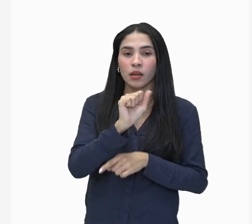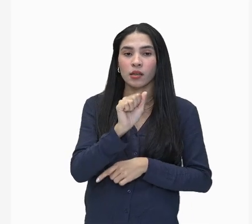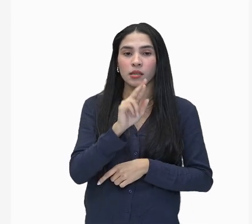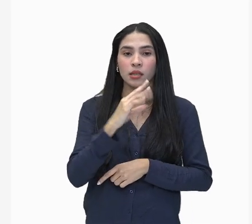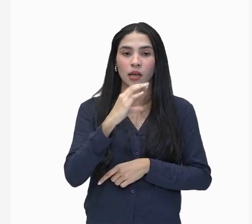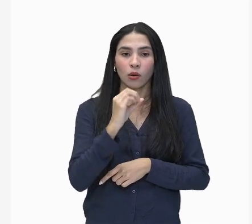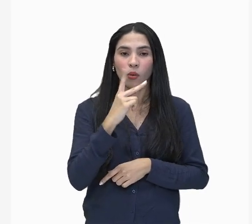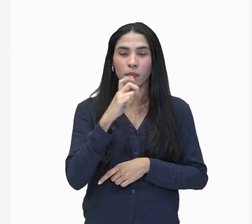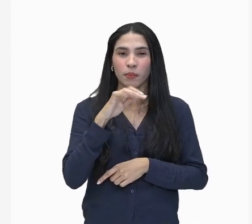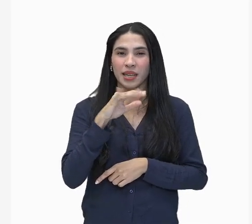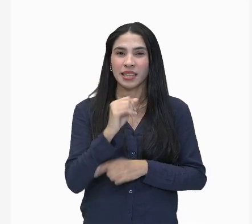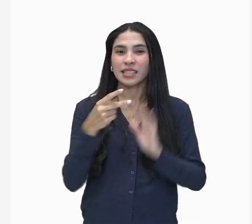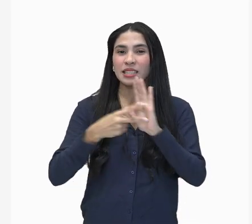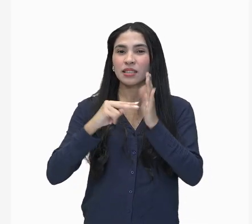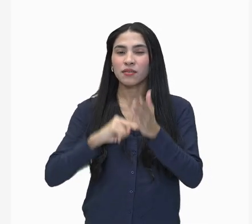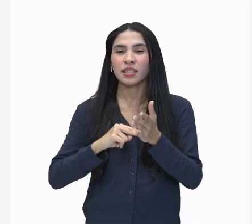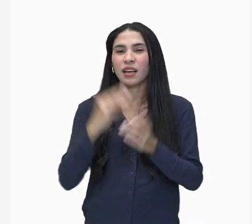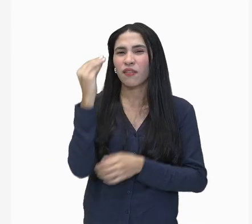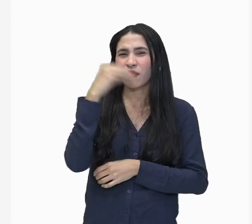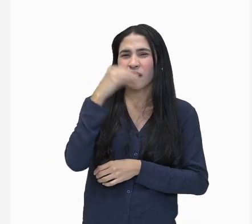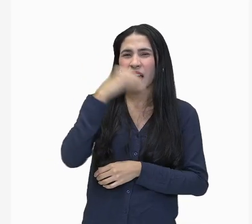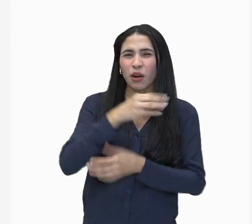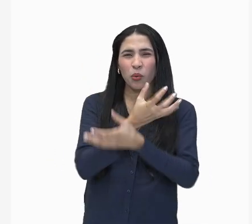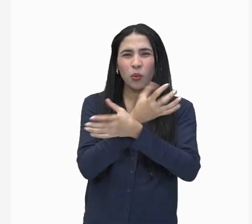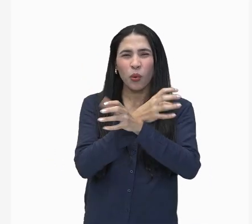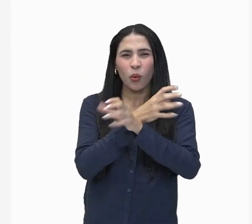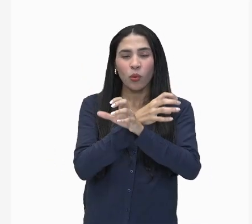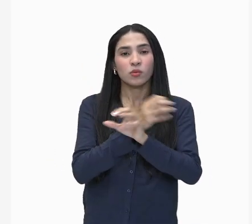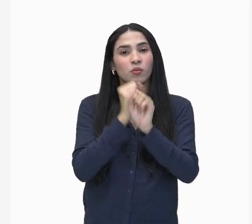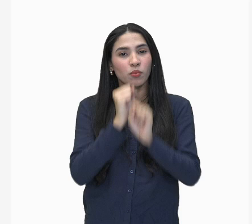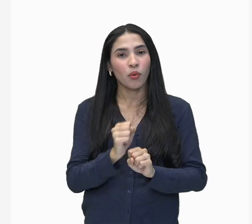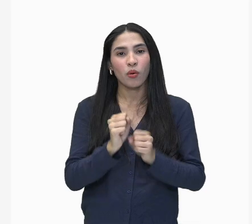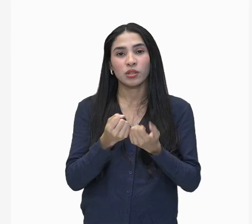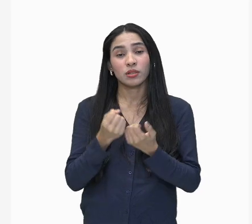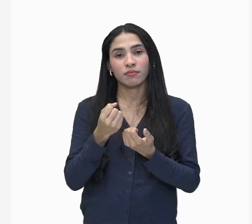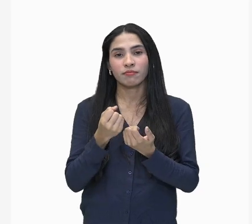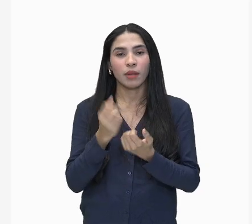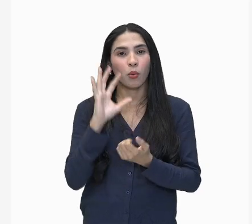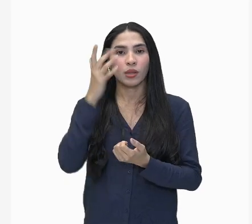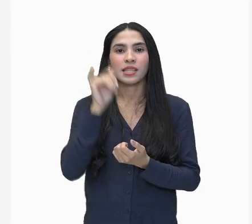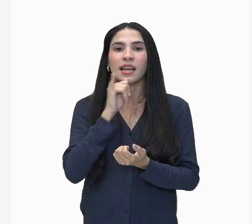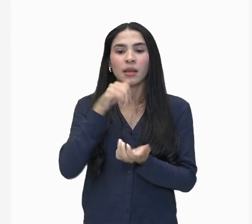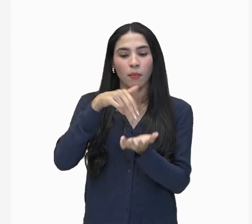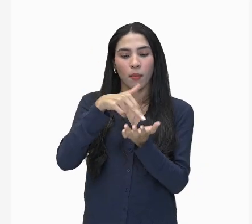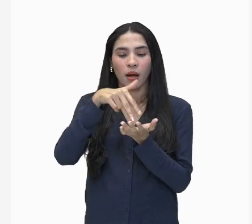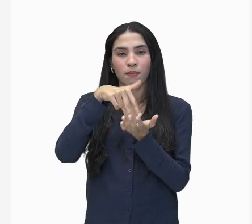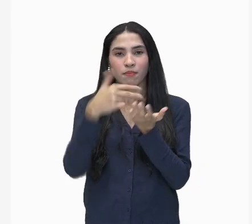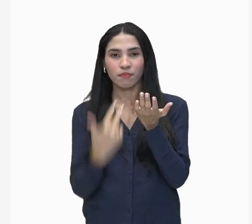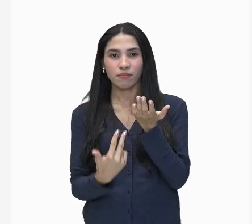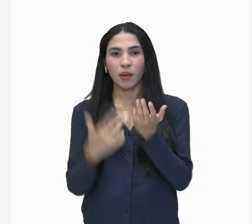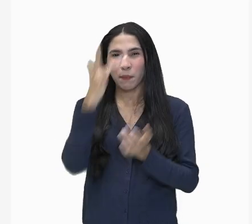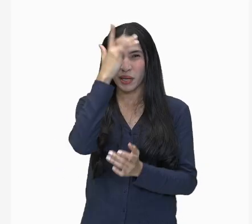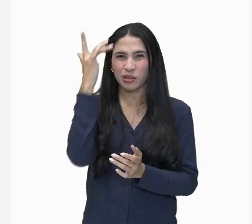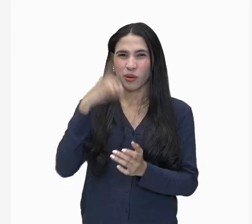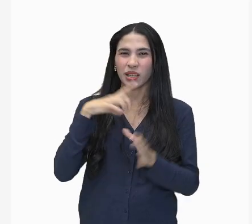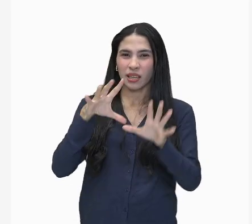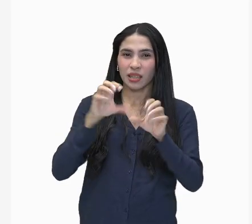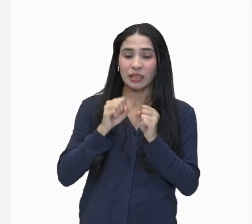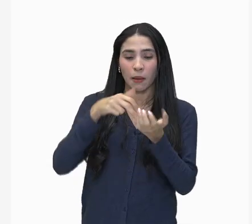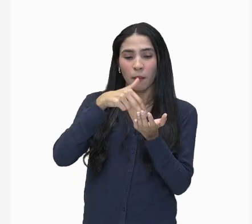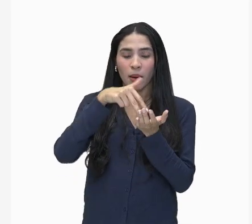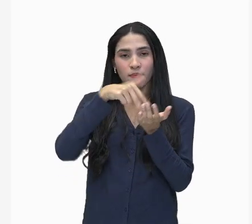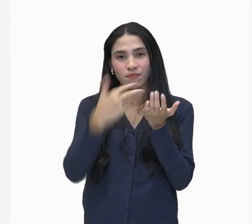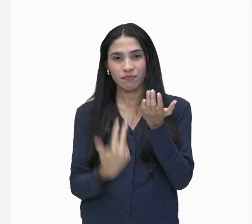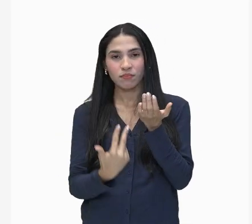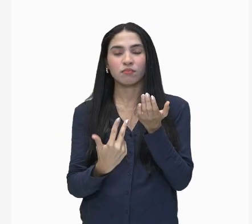essa fragilidade muscular que pode ocasionar a queda, e uma vez que essa pessoa que tem osteoporose sofre uma queda, ela